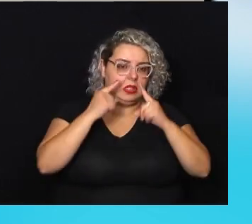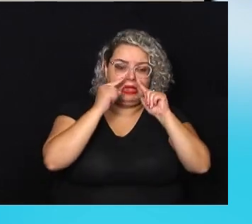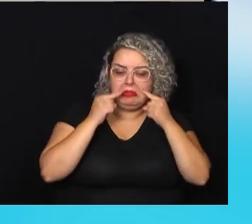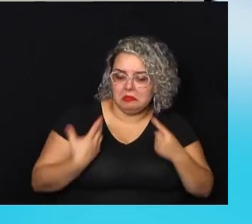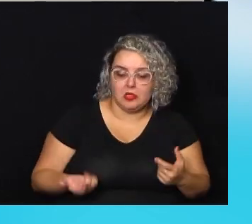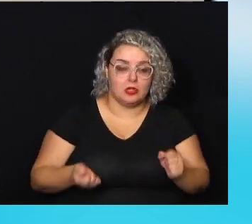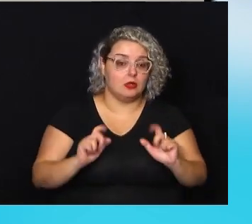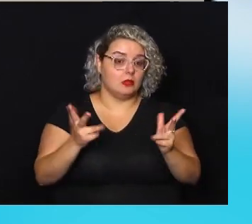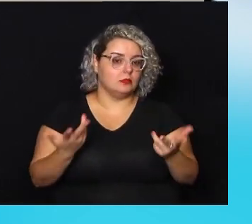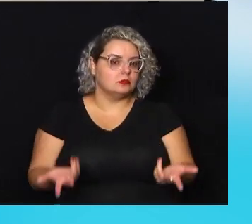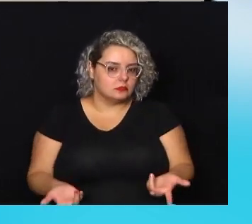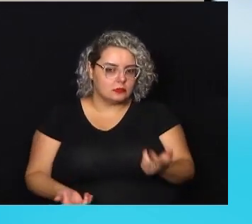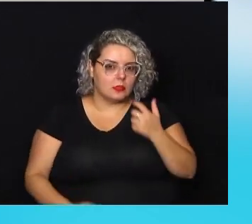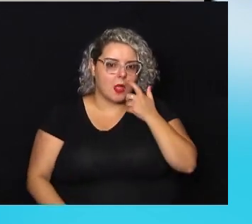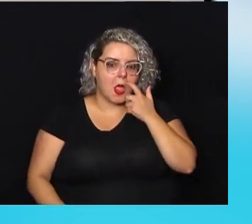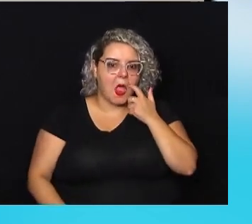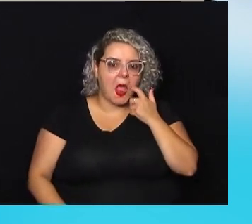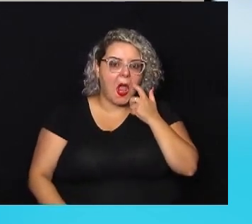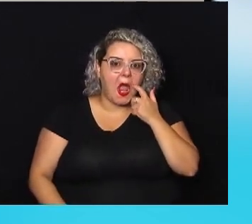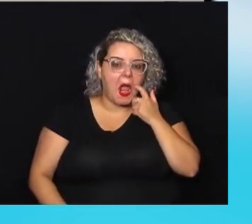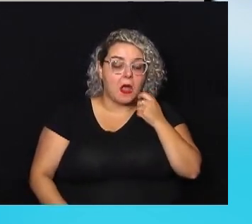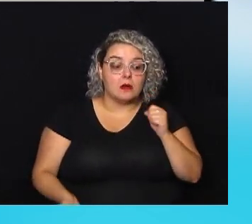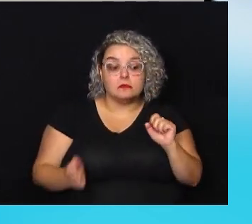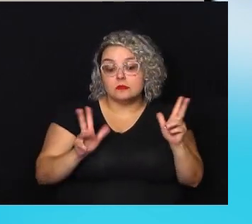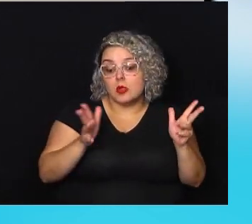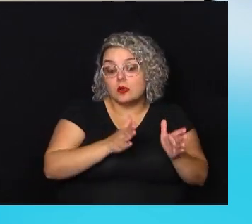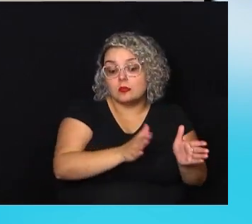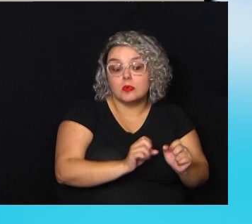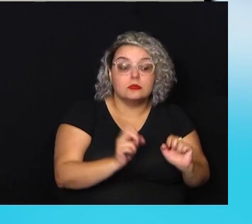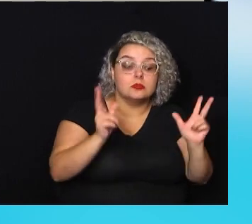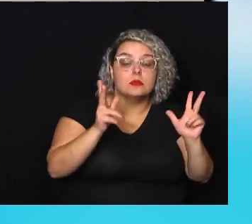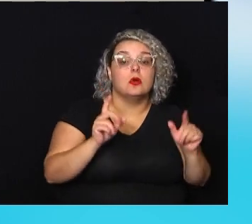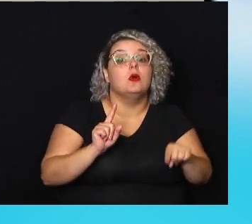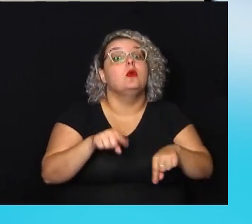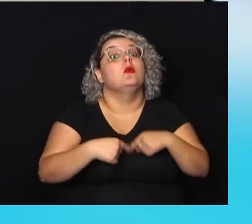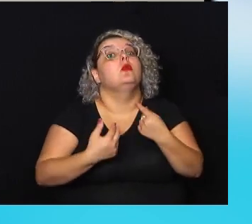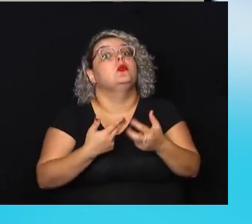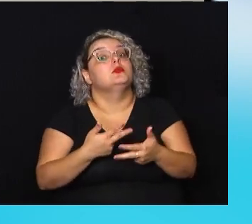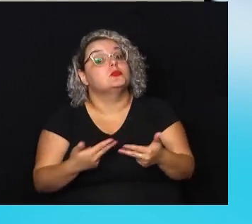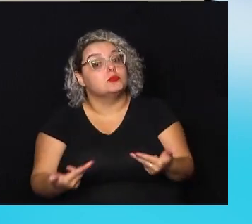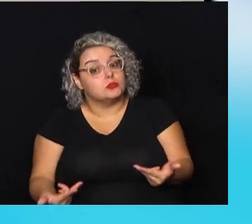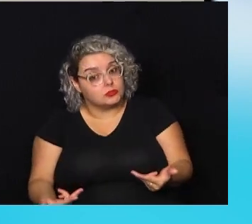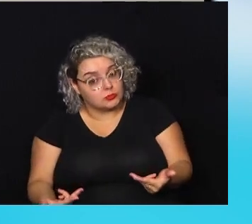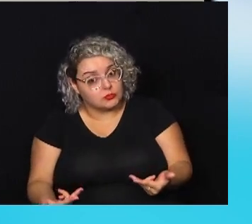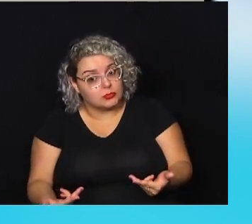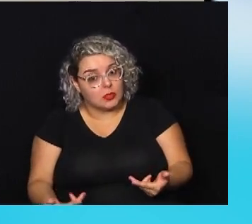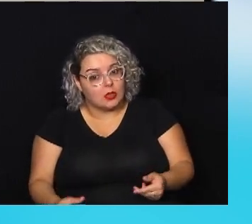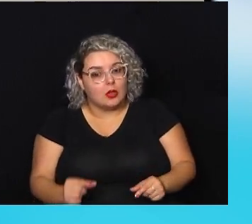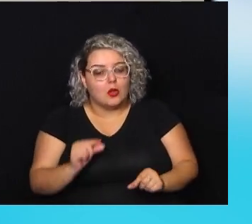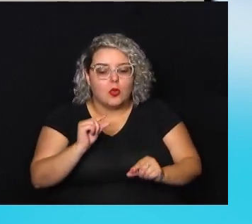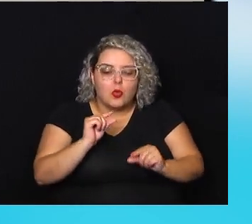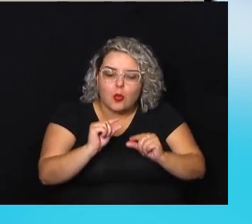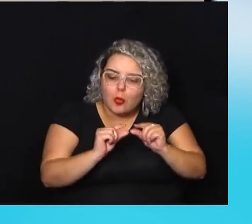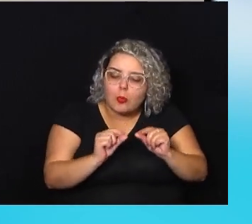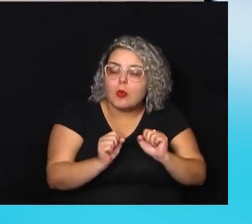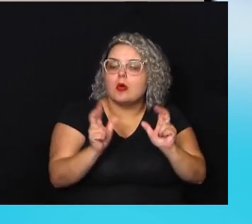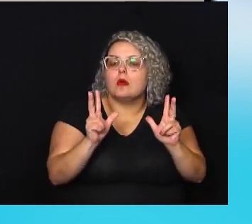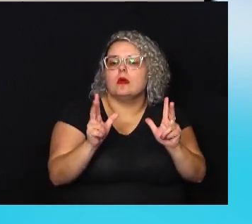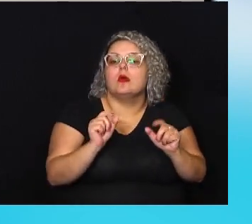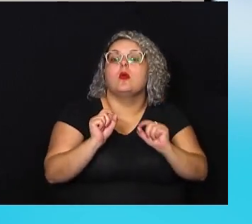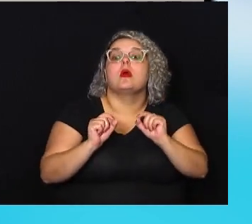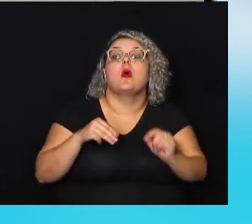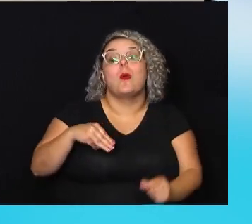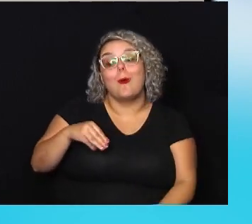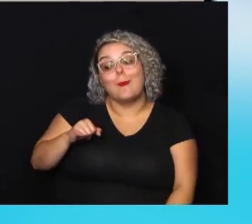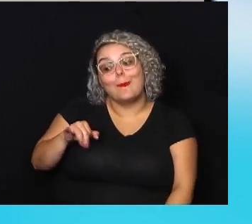filho que chora ou que despertou à noite. Ou seja, uma coisa são os despertares do sono, outra coisa são